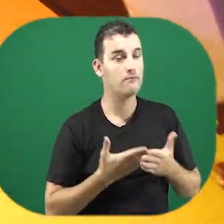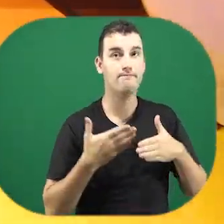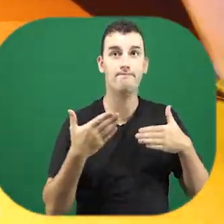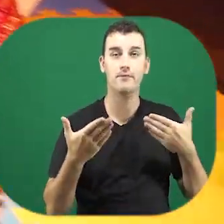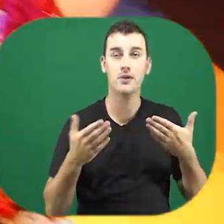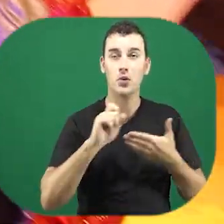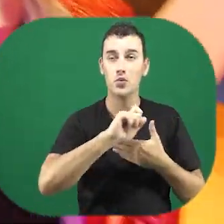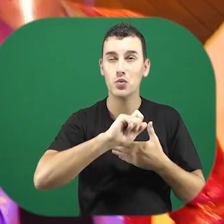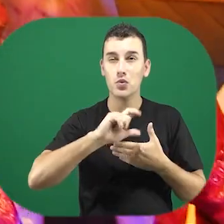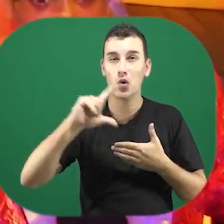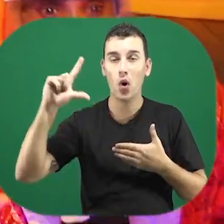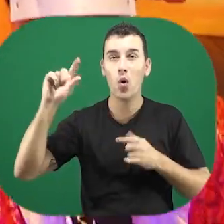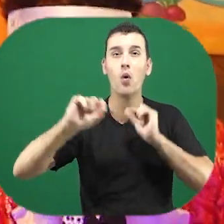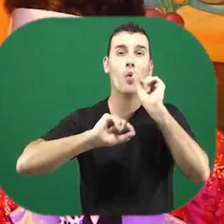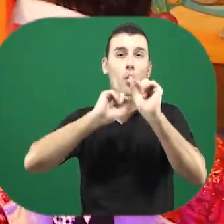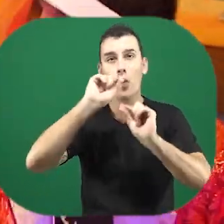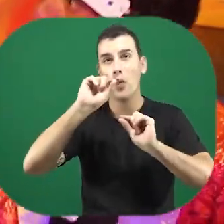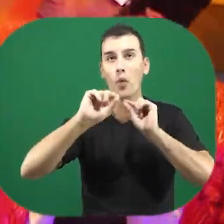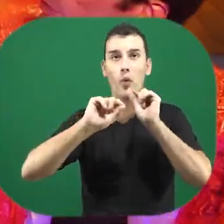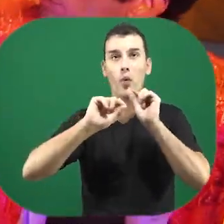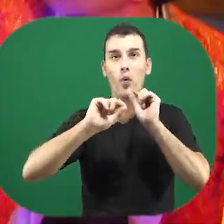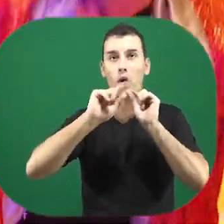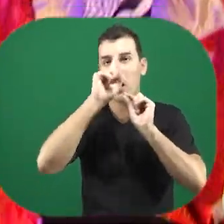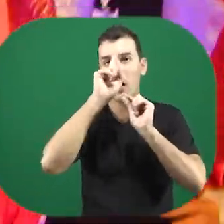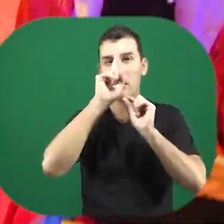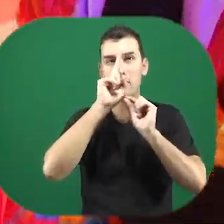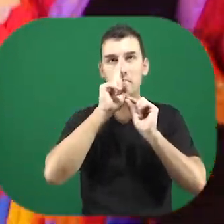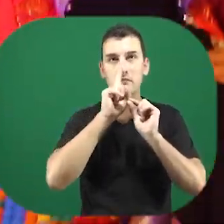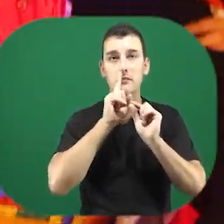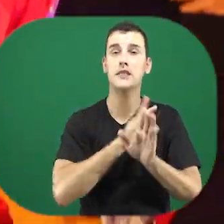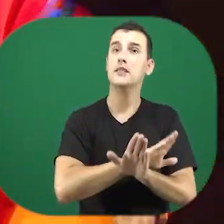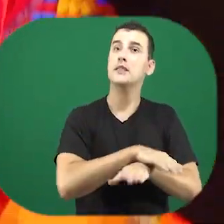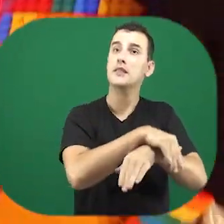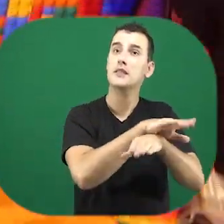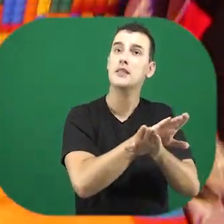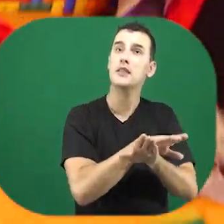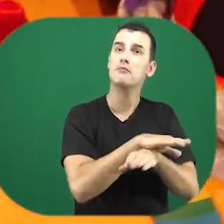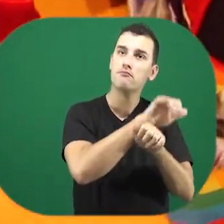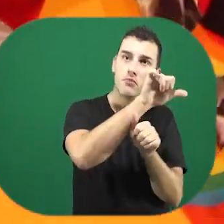amarelinho. E a bela sereiazinha virou espuma do mar.